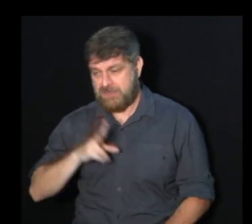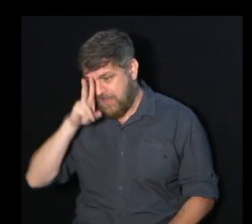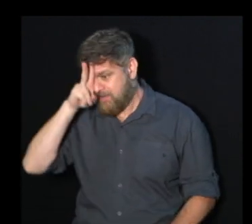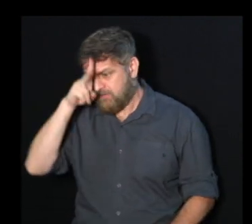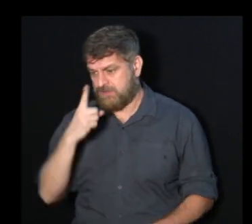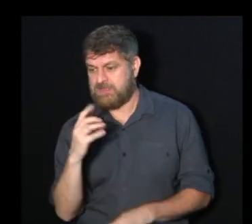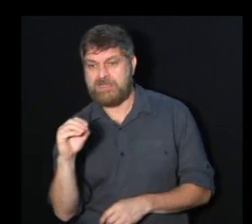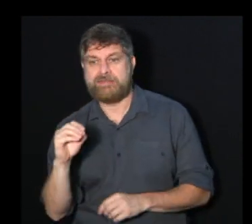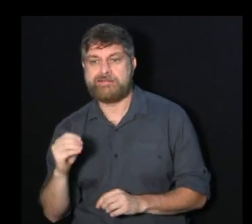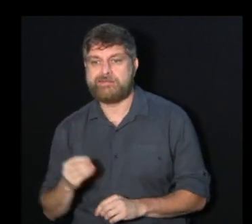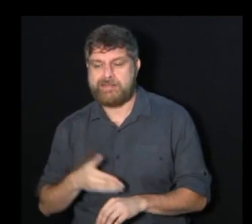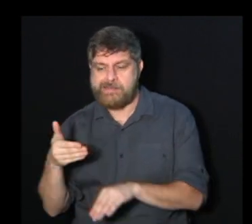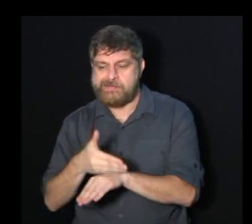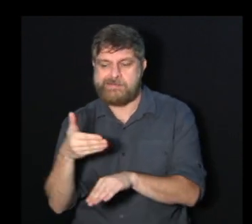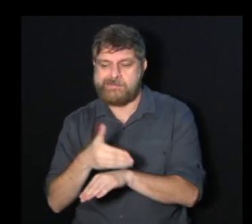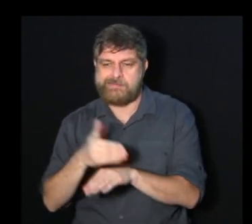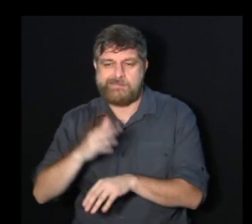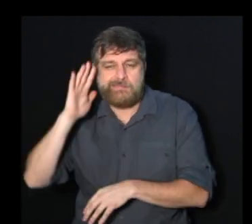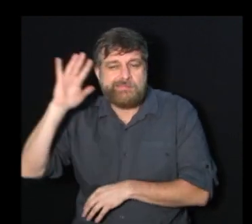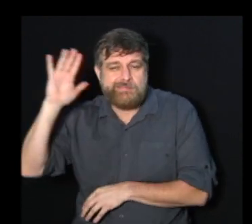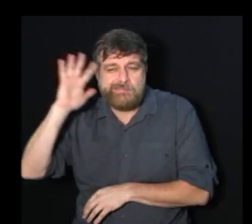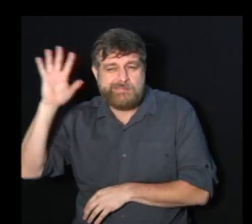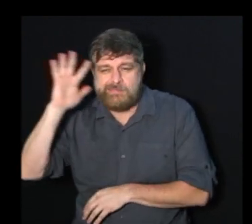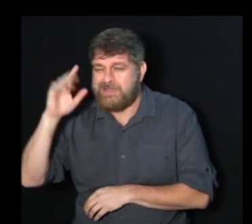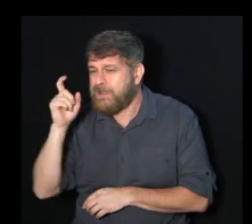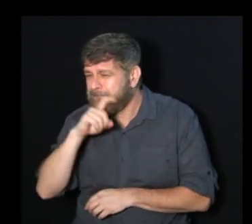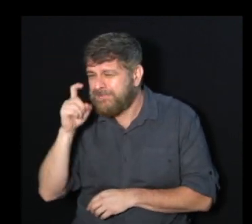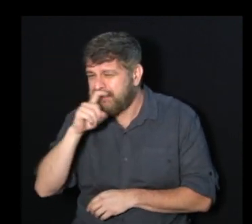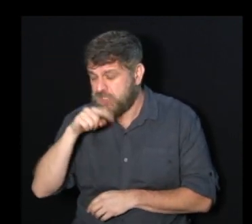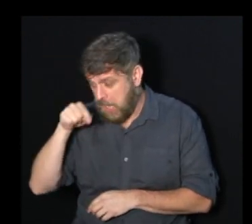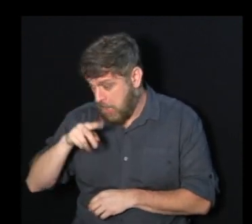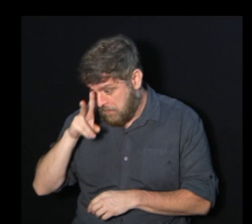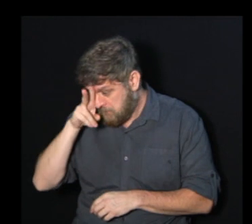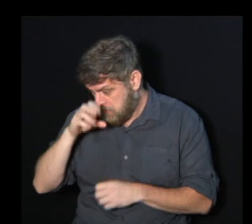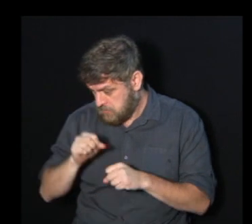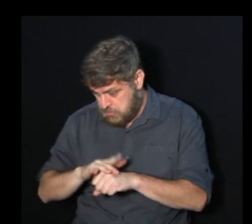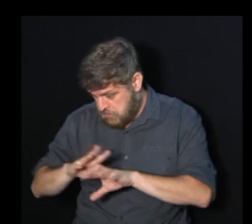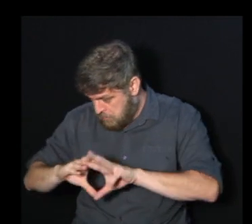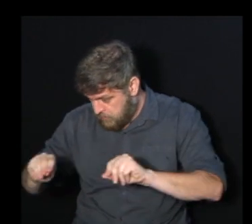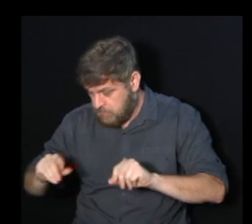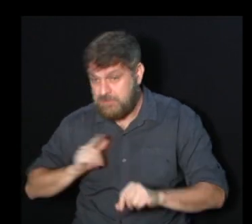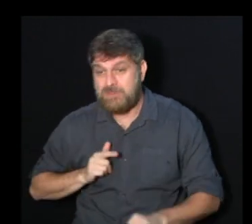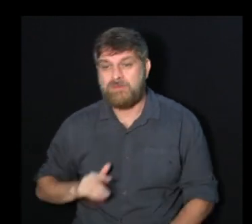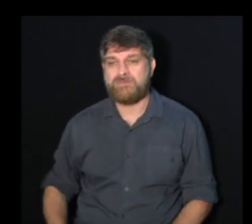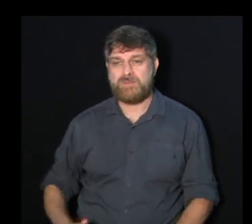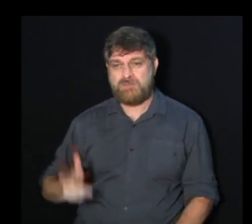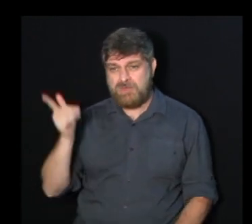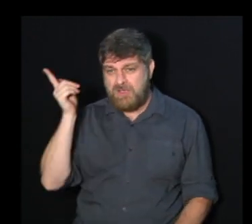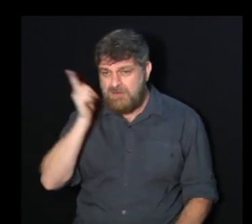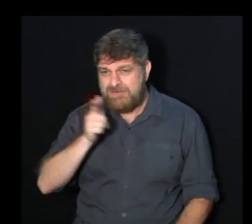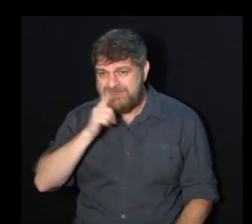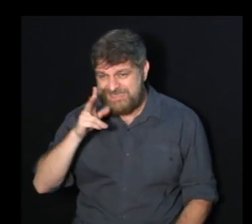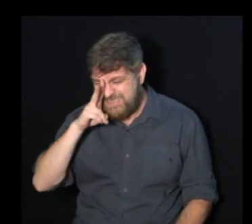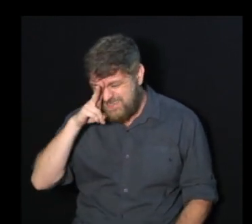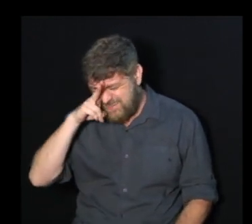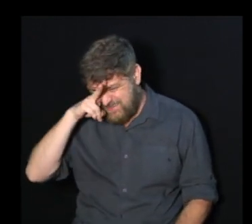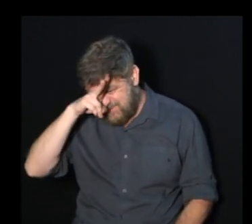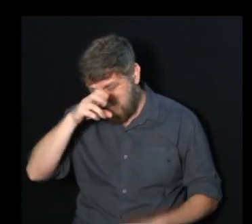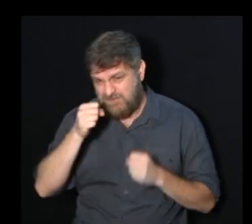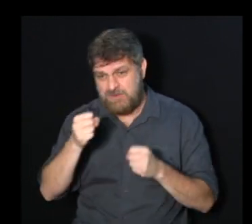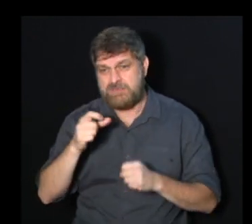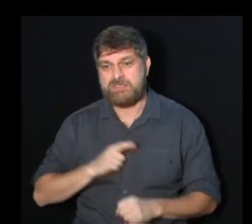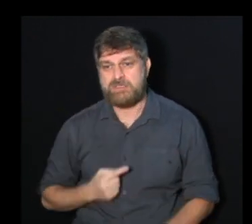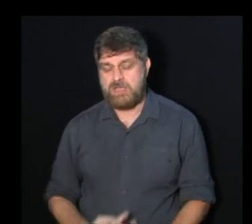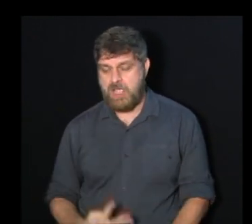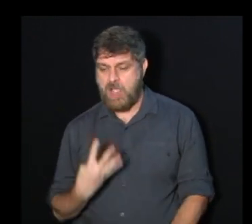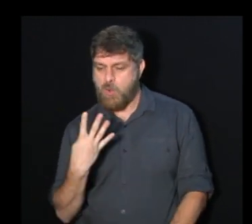10 sessões. É ilusão falar que vai ganhar força em 10 sessões. A ideia, a literatura mostra que para ganho de força varia de 4 a